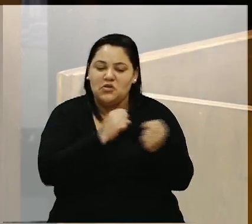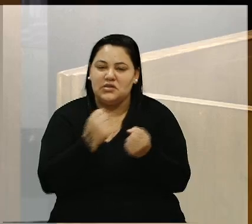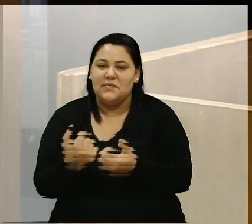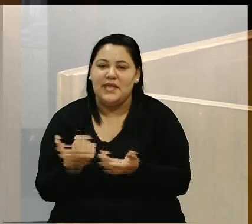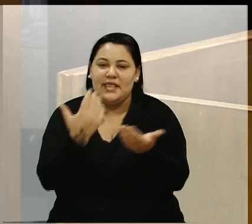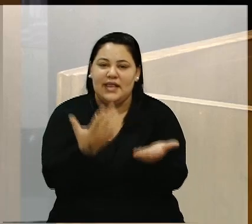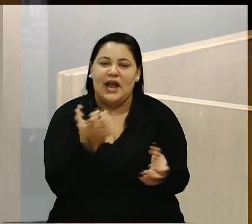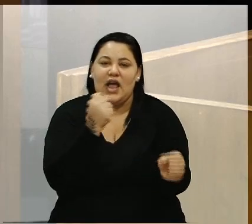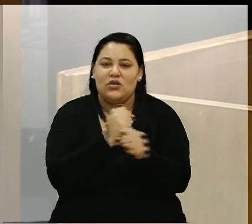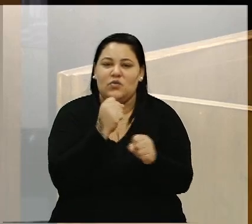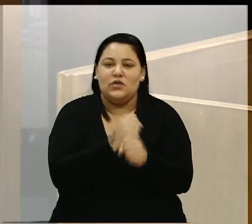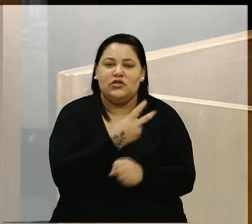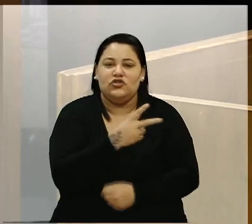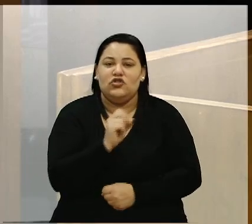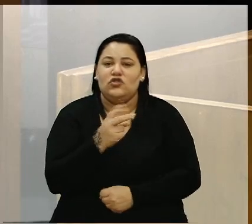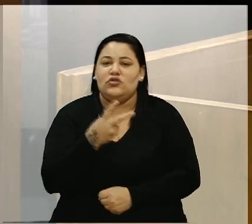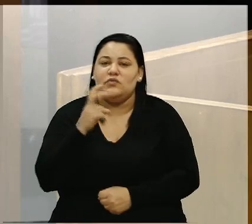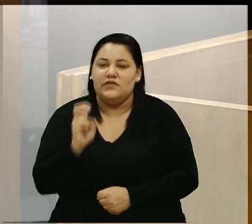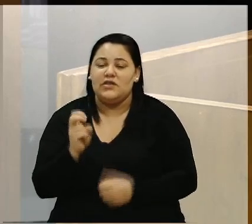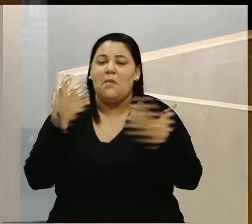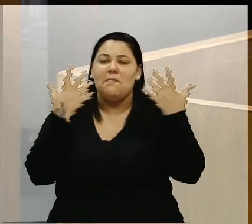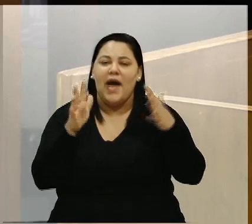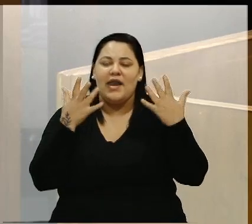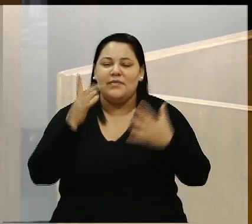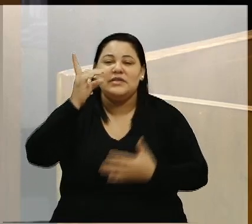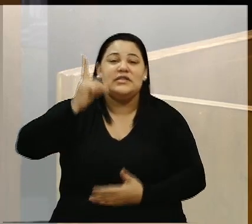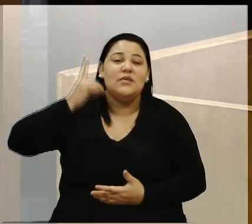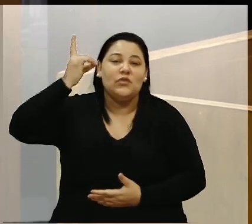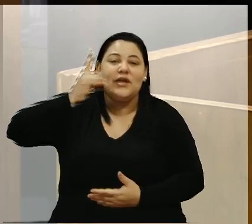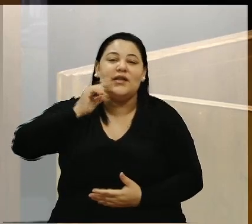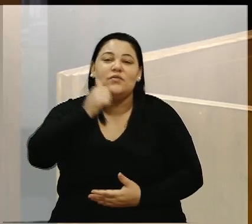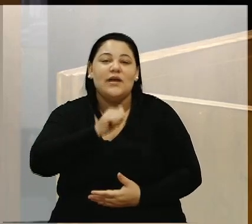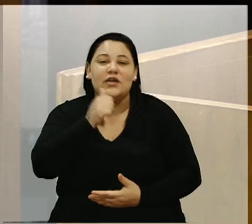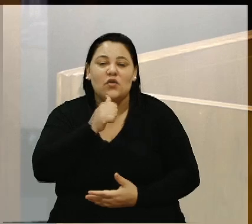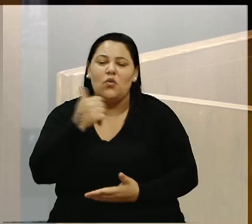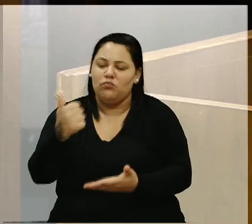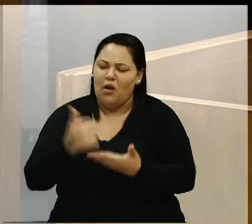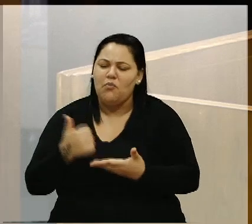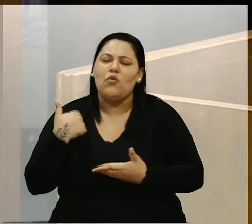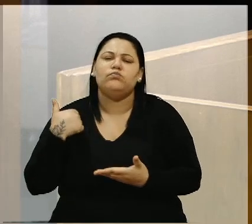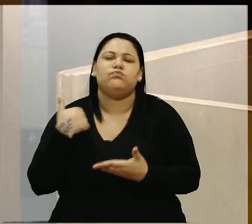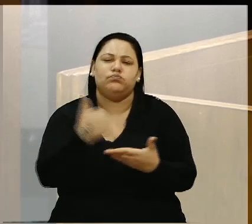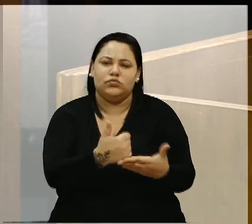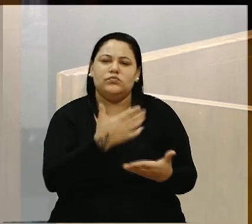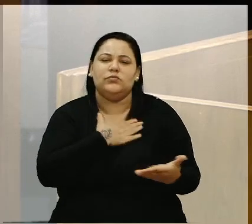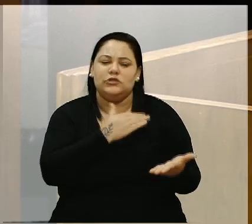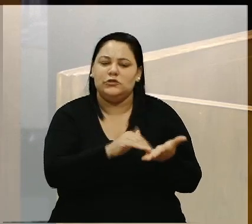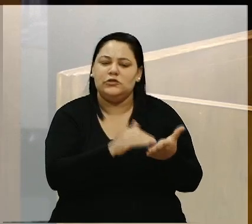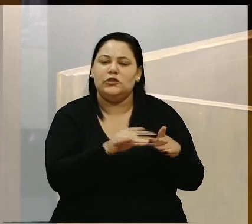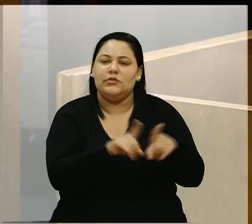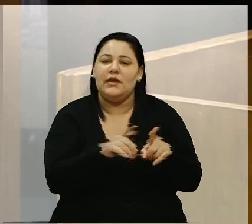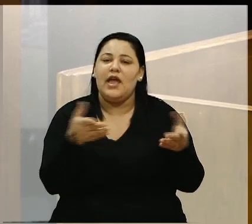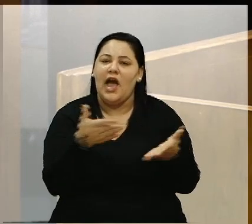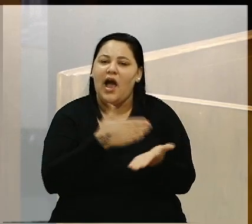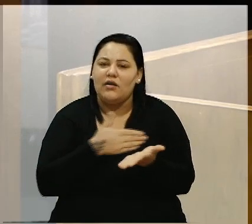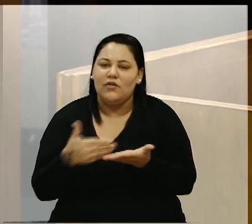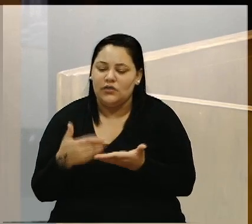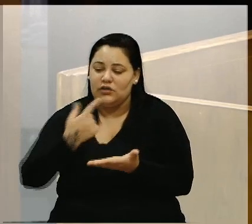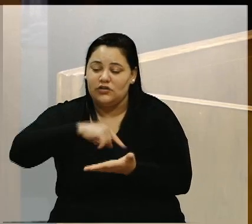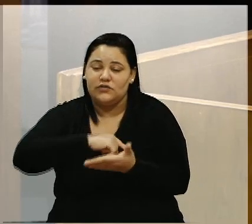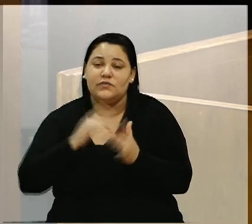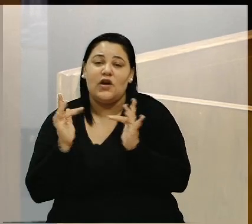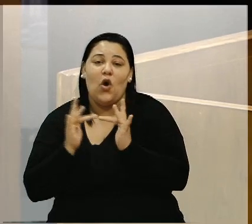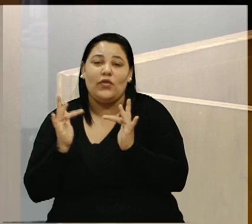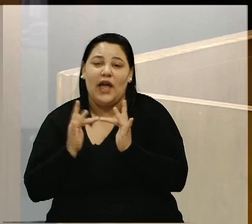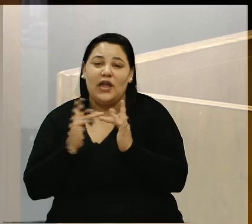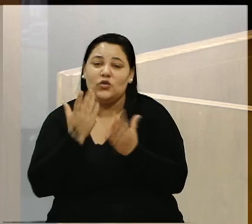de 2025. Parabéns, deputado Marcon, conte conosco, conte com o nosso gabinete e a partir de agora nós vamos entrar em contato